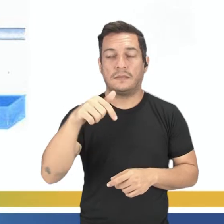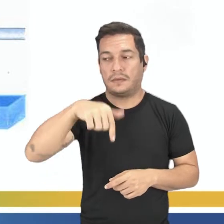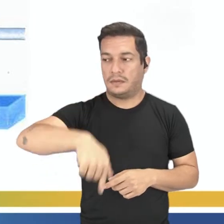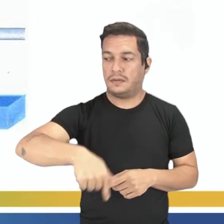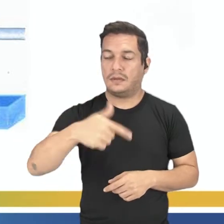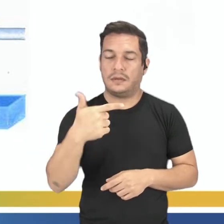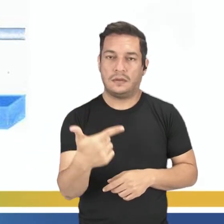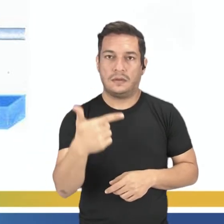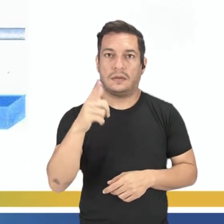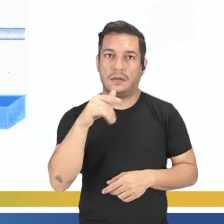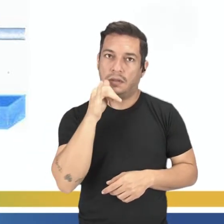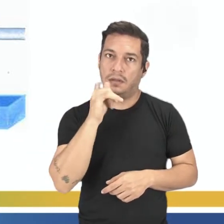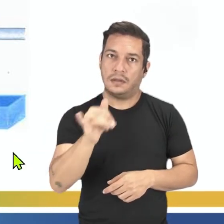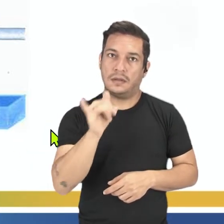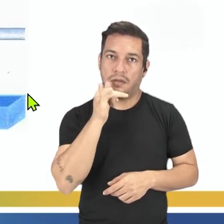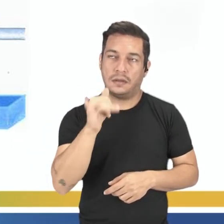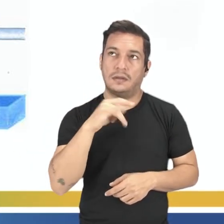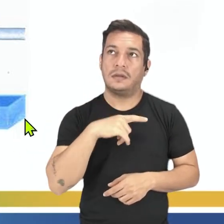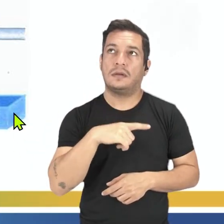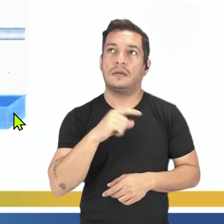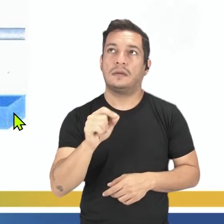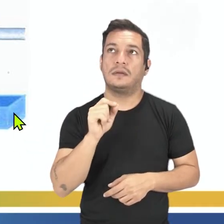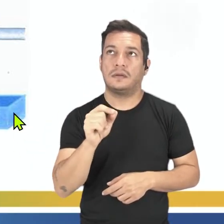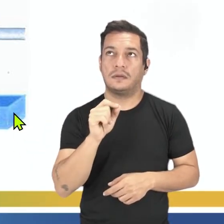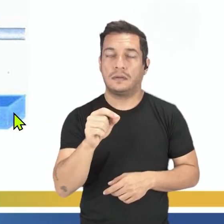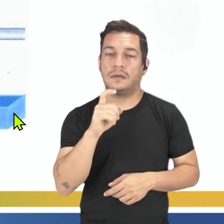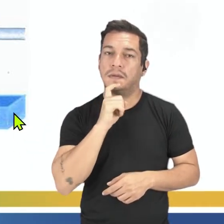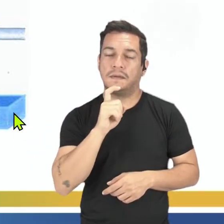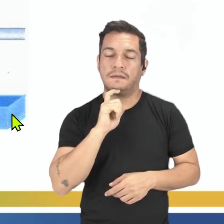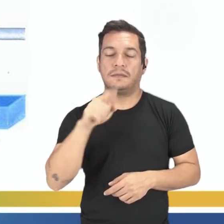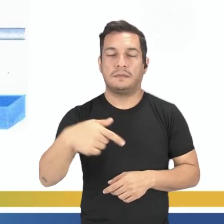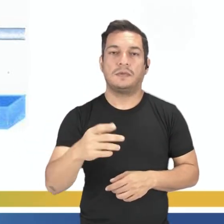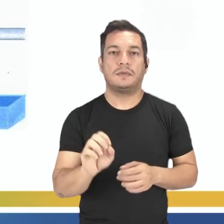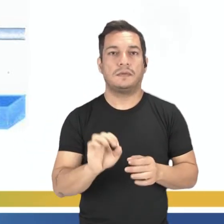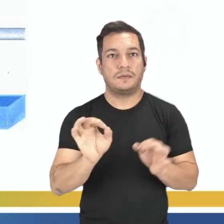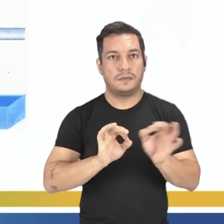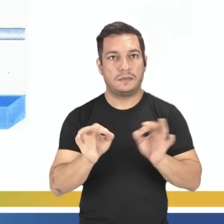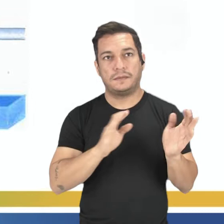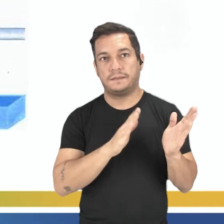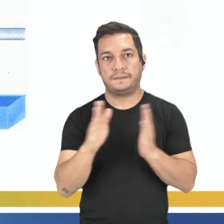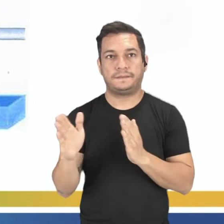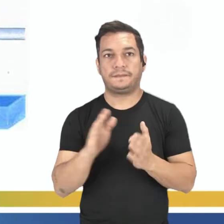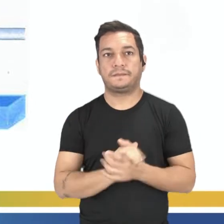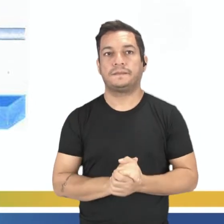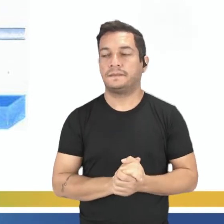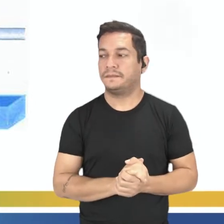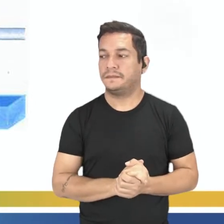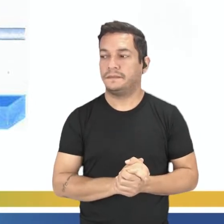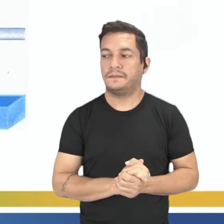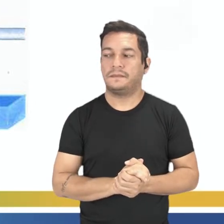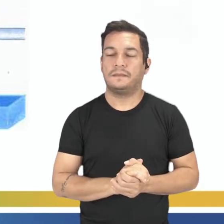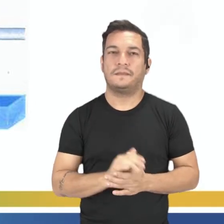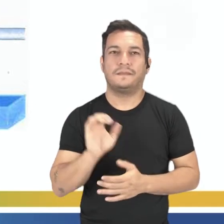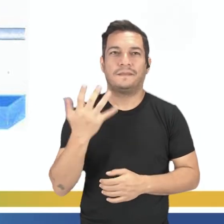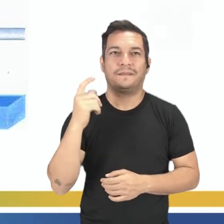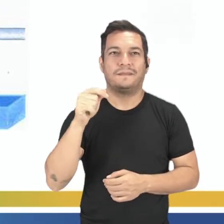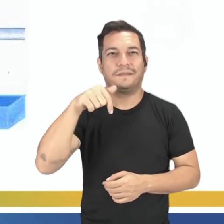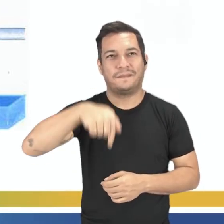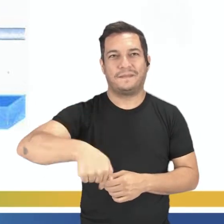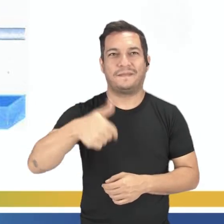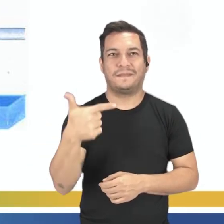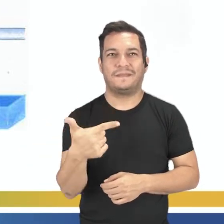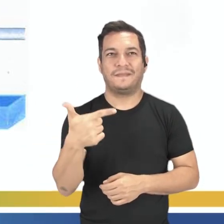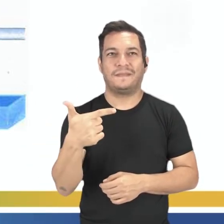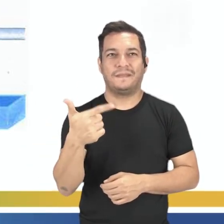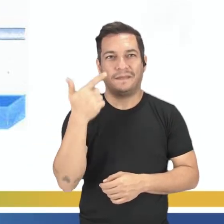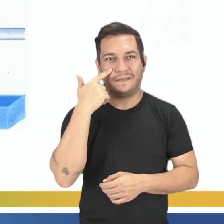Q2, que é a energia que fica armazenada na fonte fria depois do processo. O que acontece? Vou pegar o Q2, vou passar